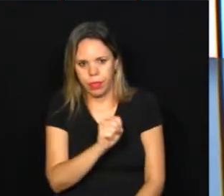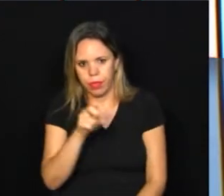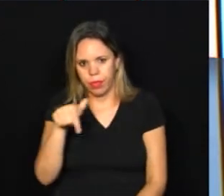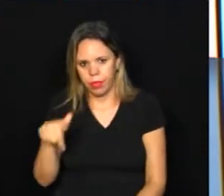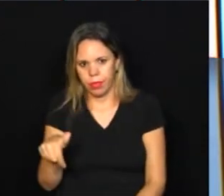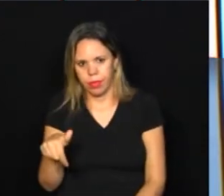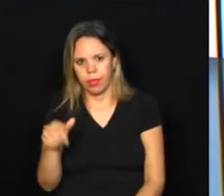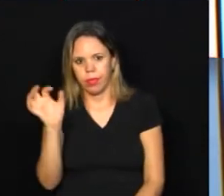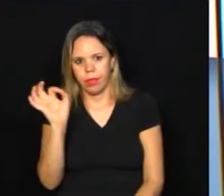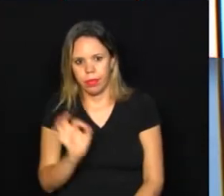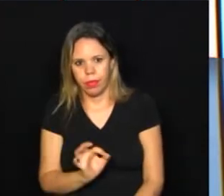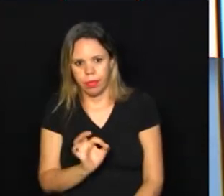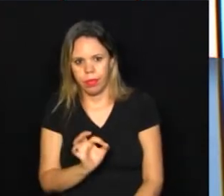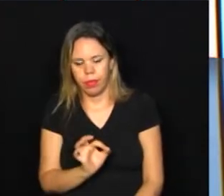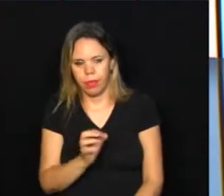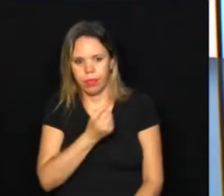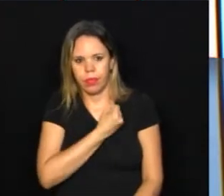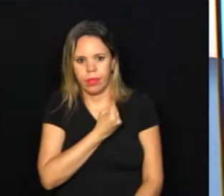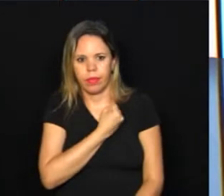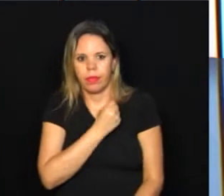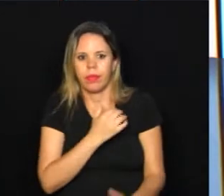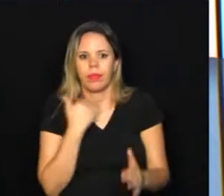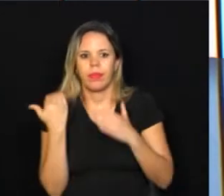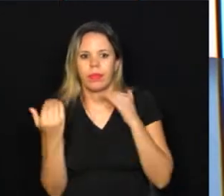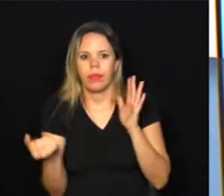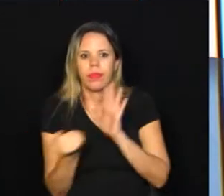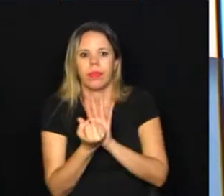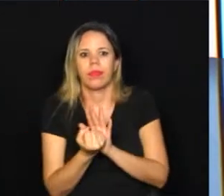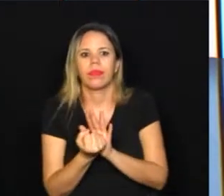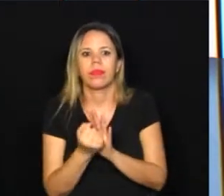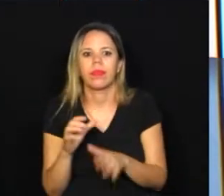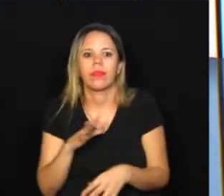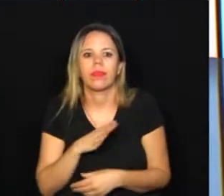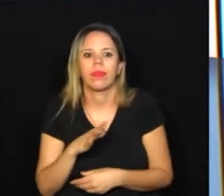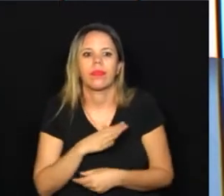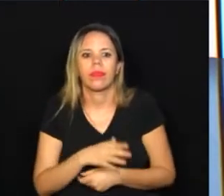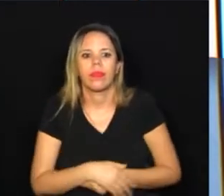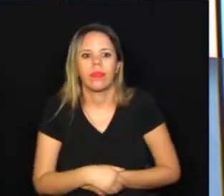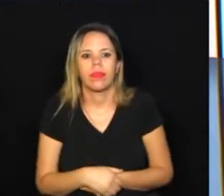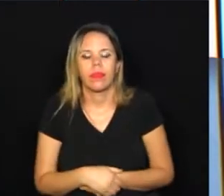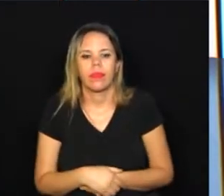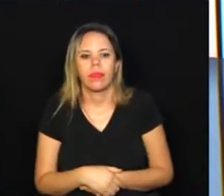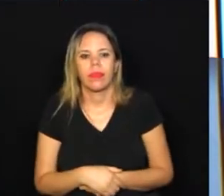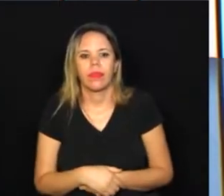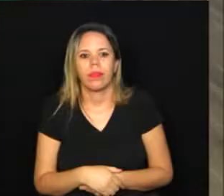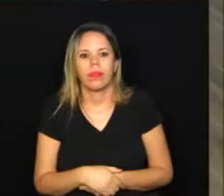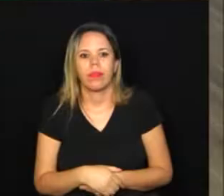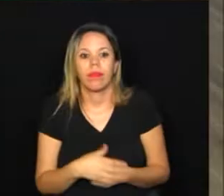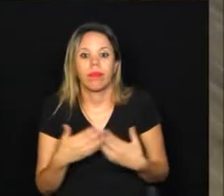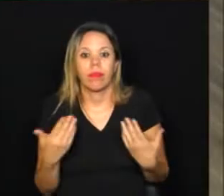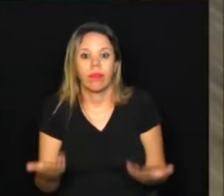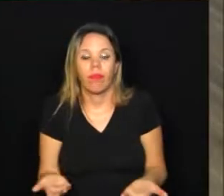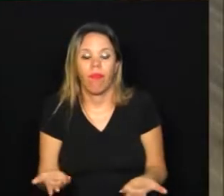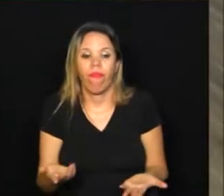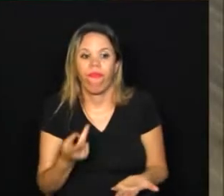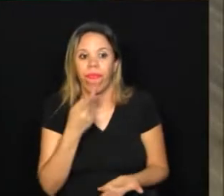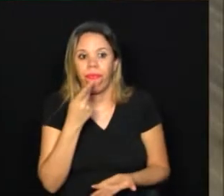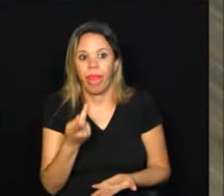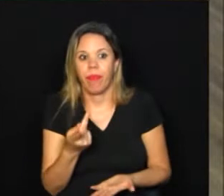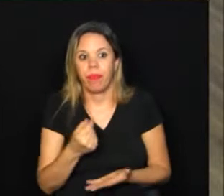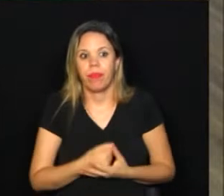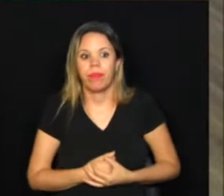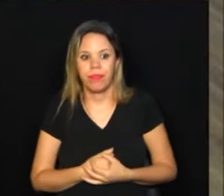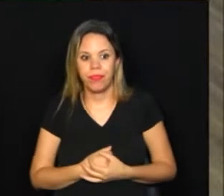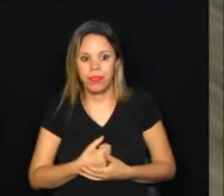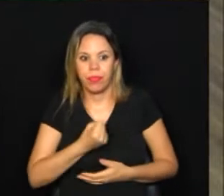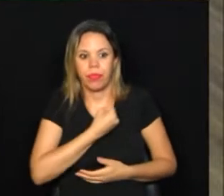87% do número de óbitos registrados na nossa cidade. Gabriel, inclusive quando a gente fala